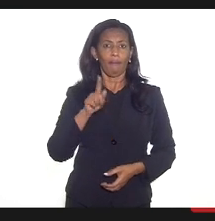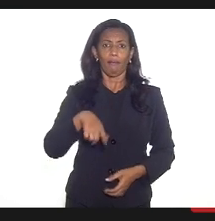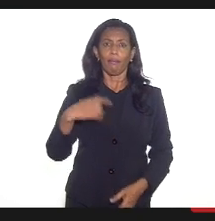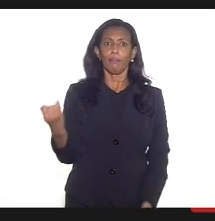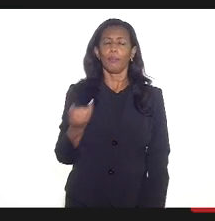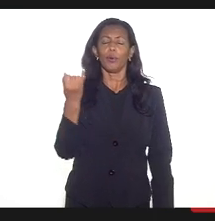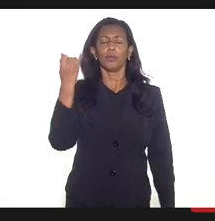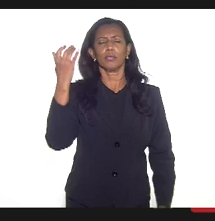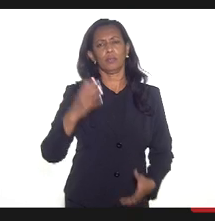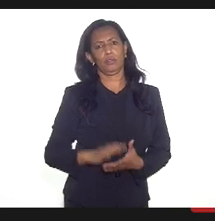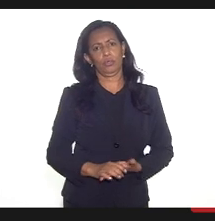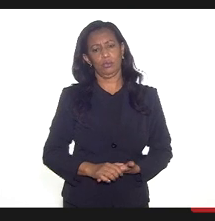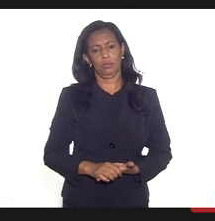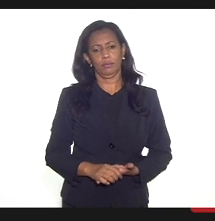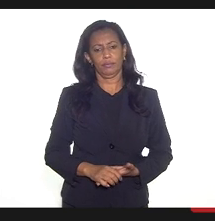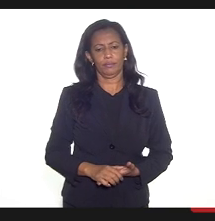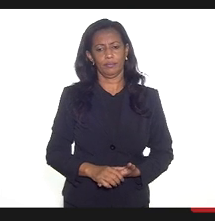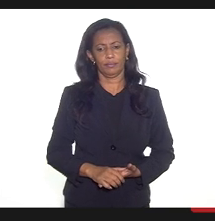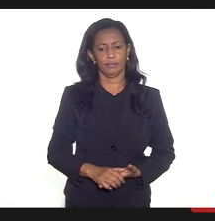importantíssimo